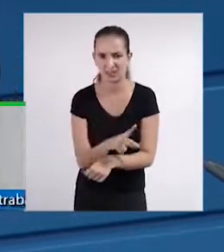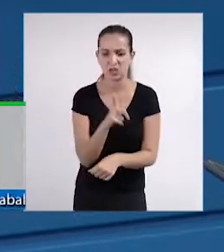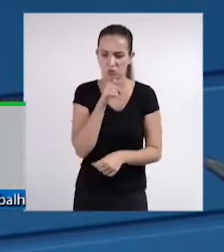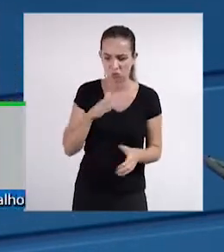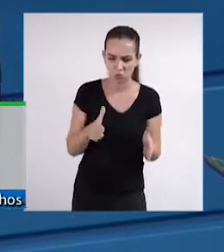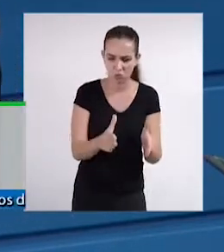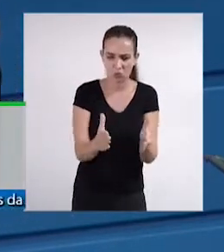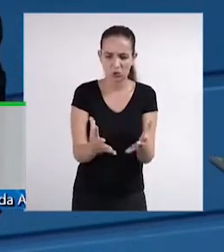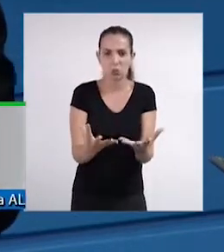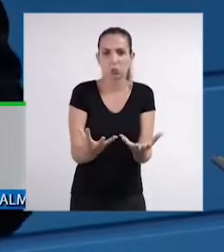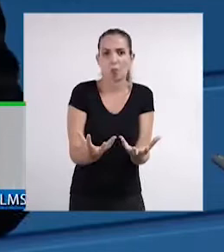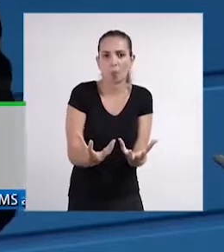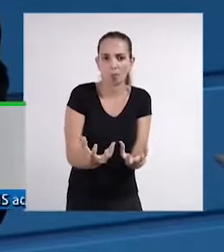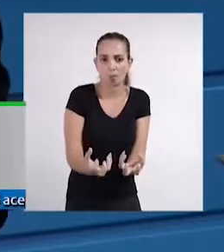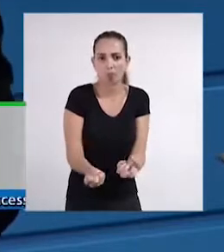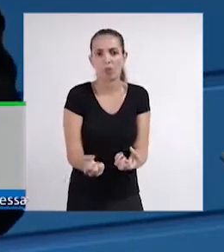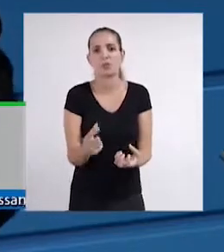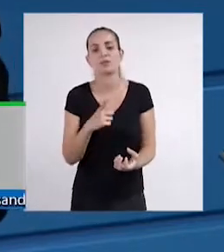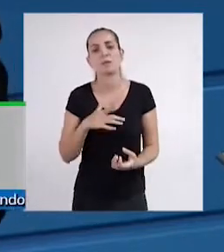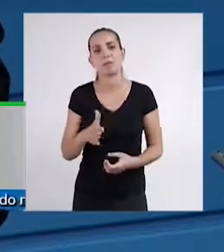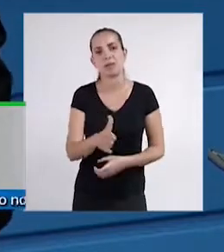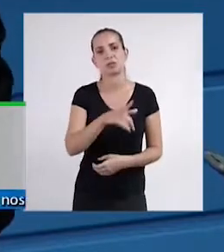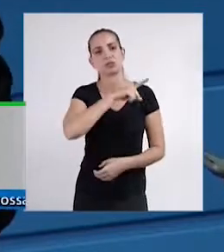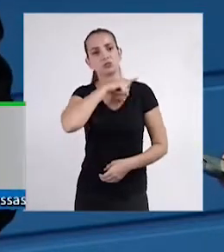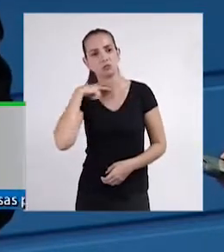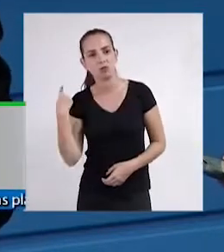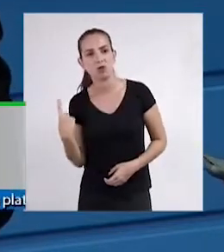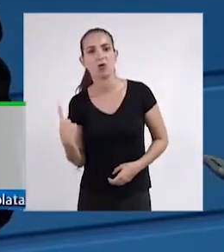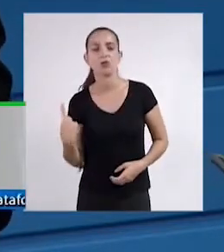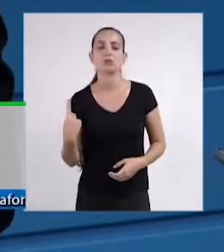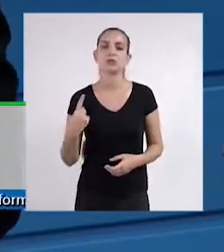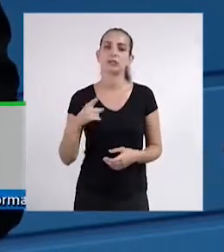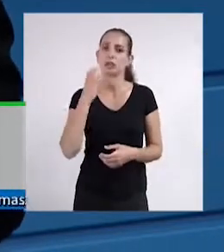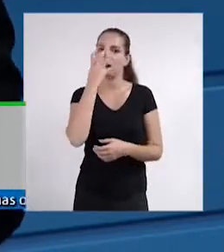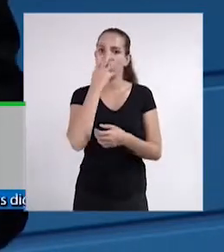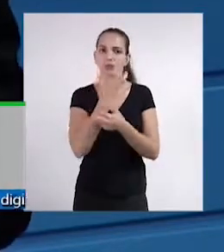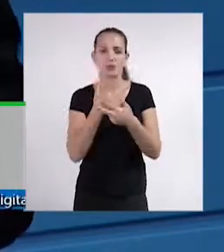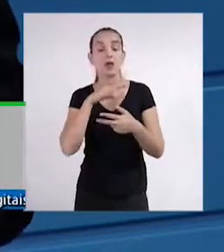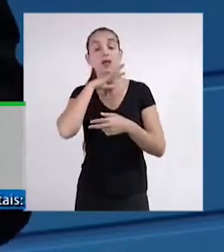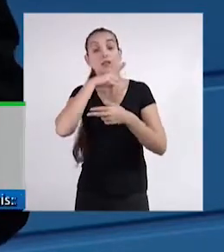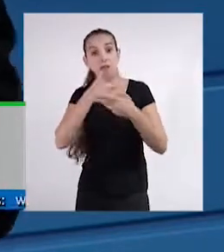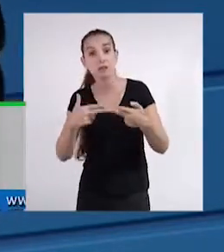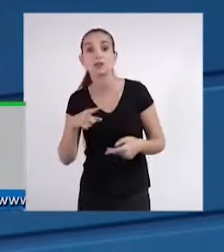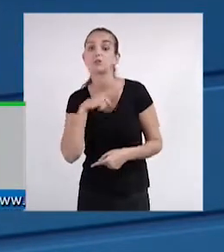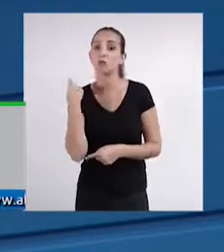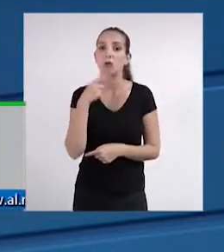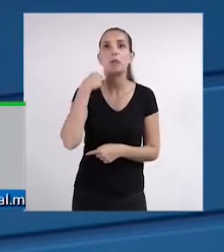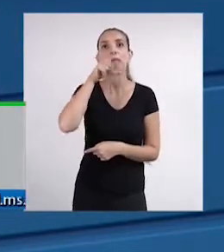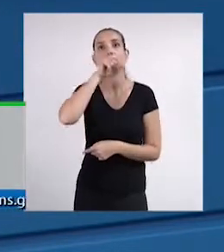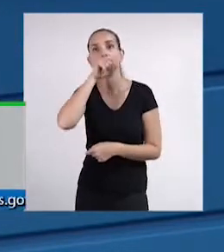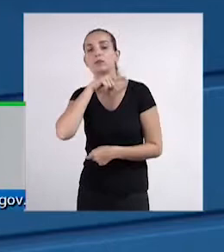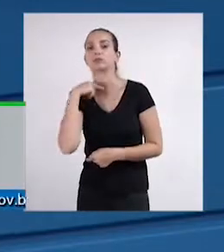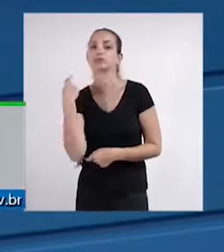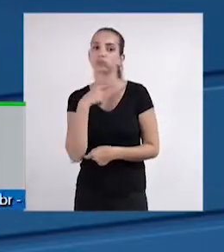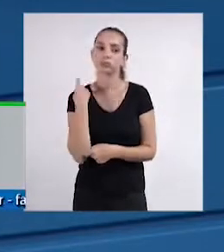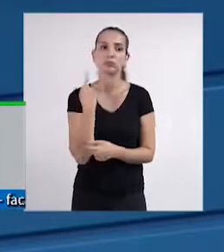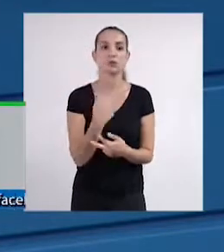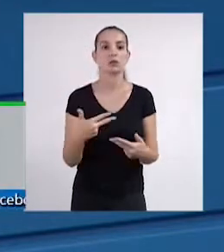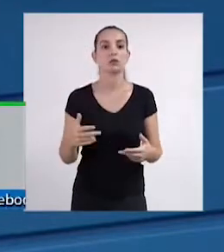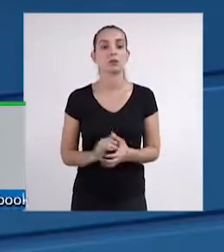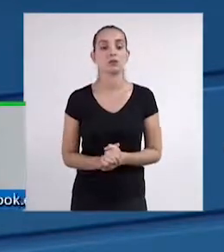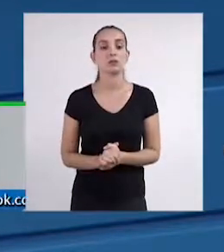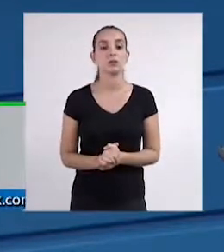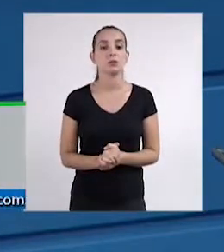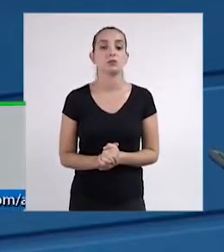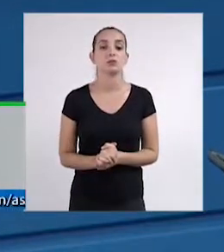é jogado nesses rios, vão matando peixe, vai matando tudo. Então, essa é uma preocupação. Existe aqui um